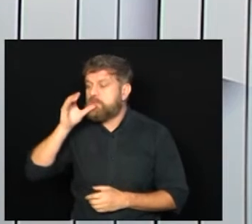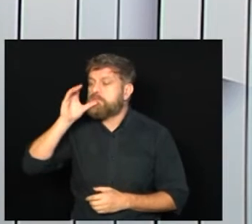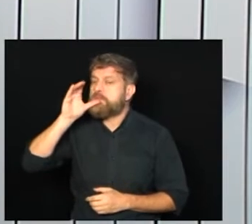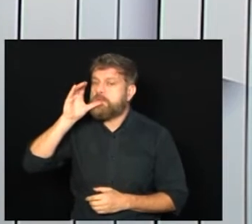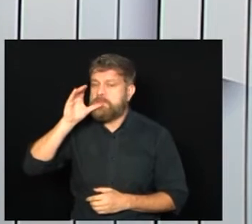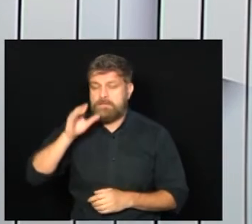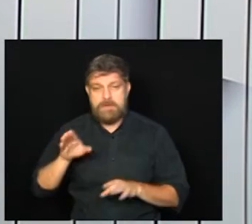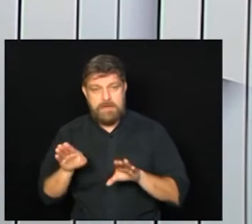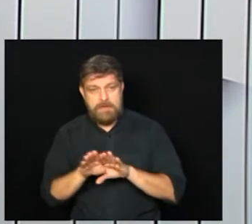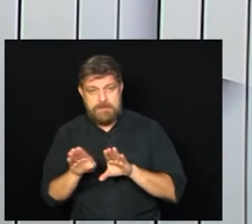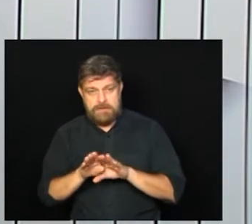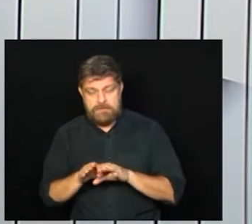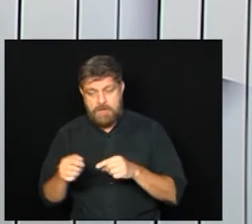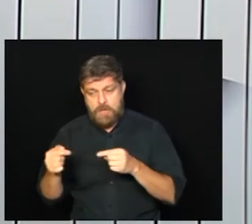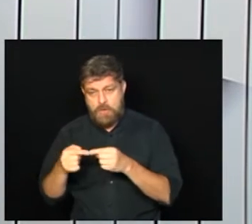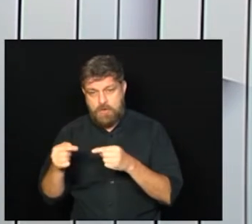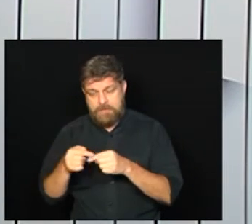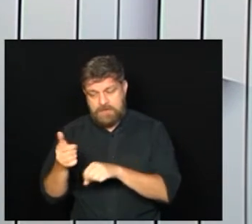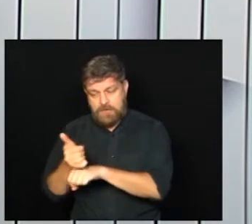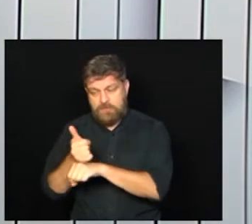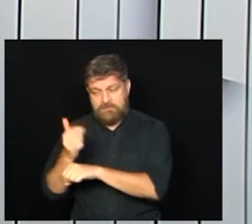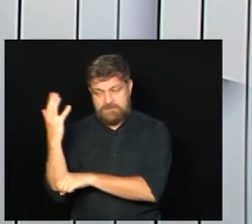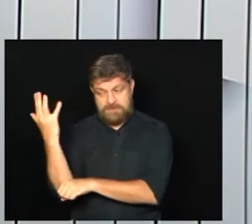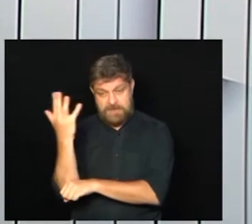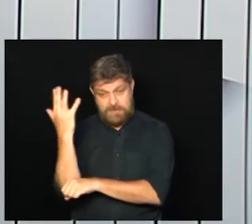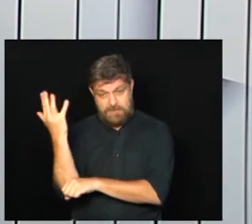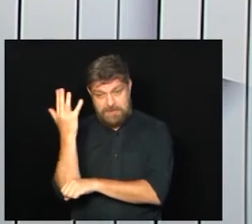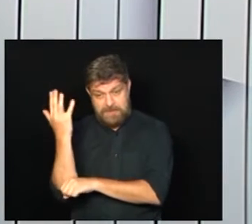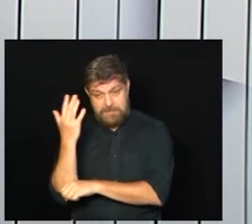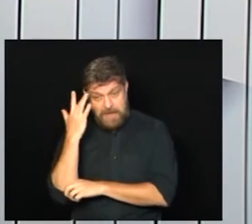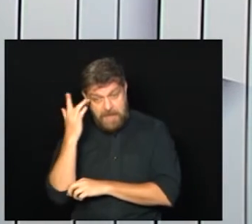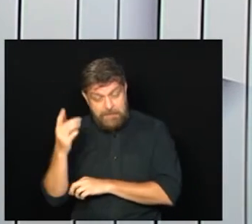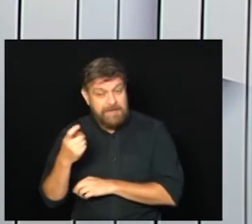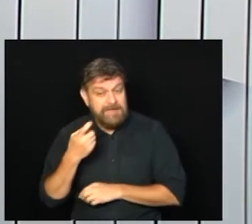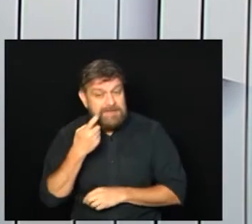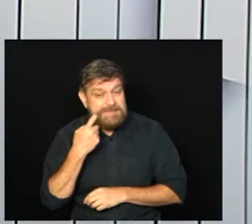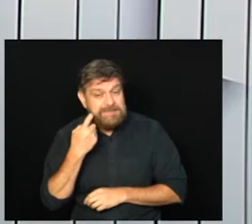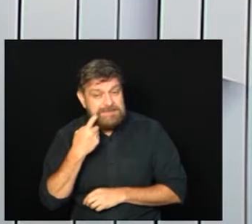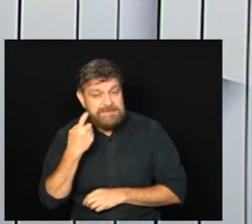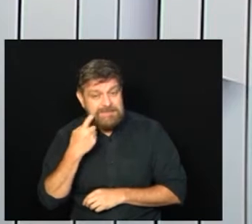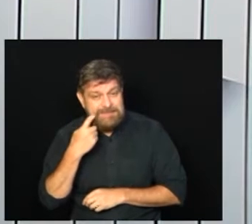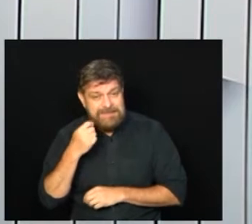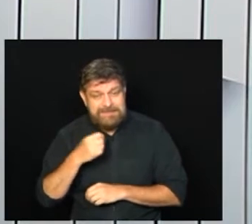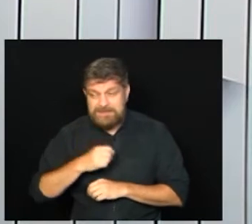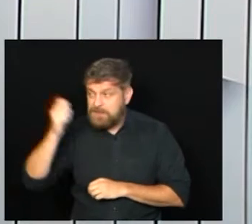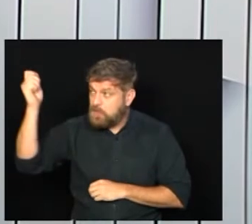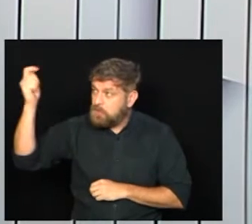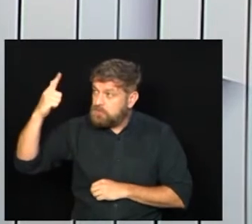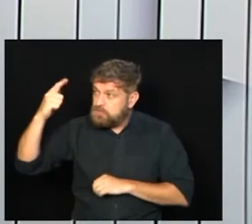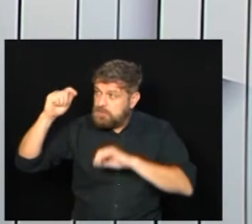de acordo com os meteorologistas, amanhã, sexta-feira, se o sol